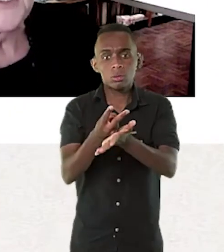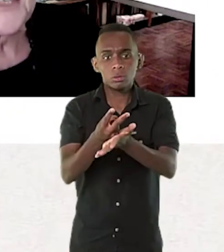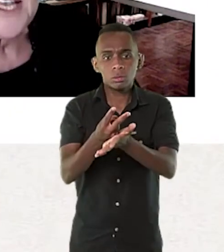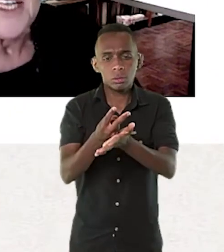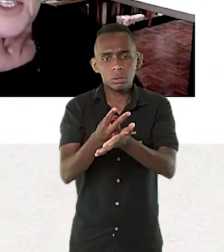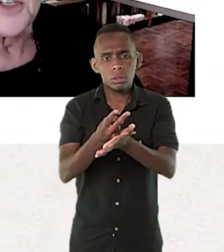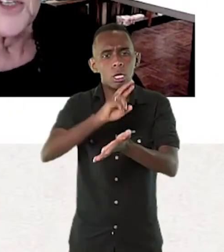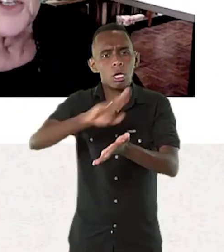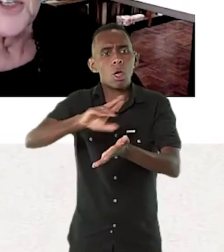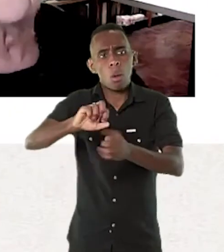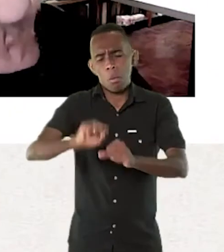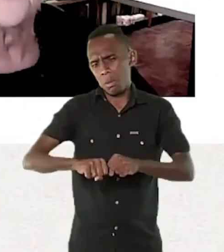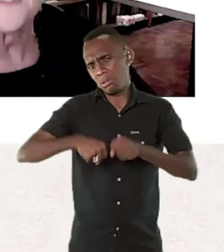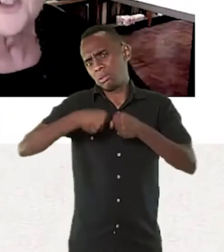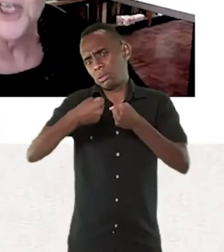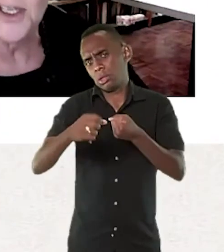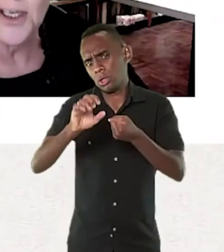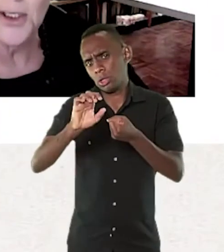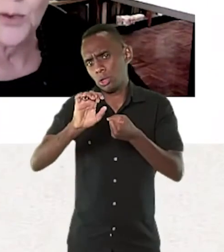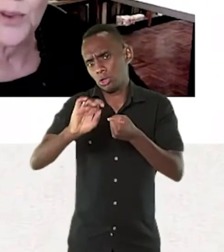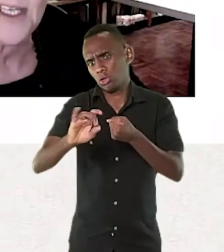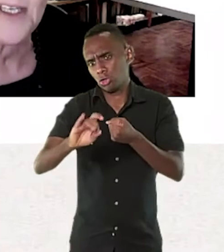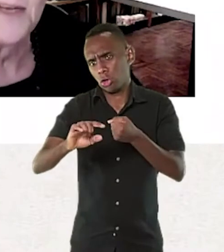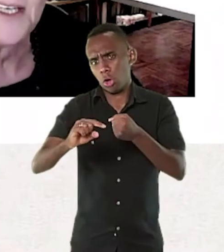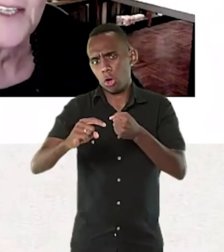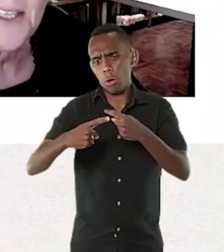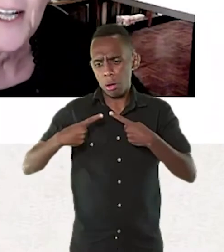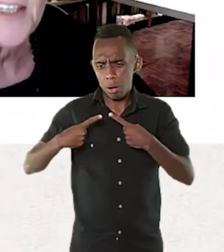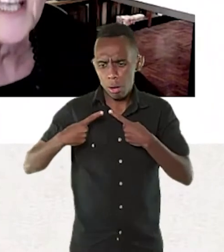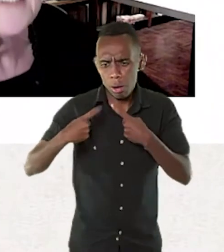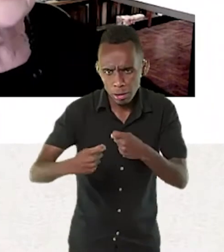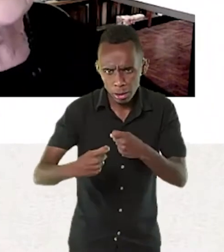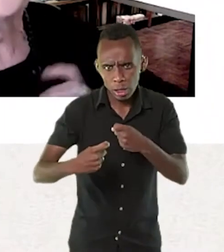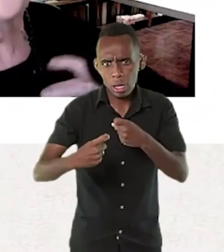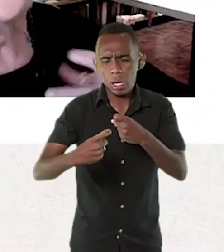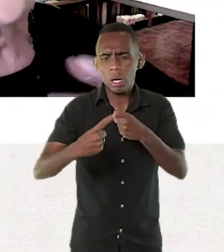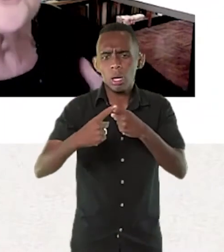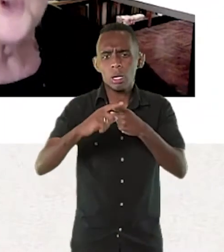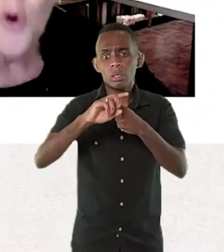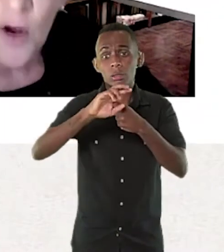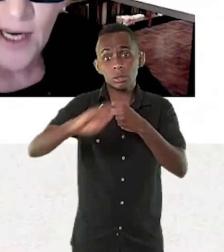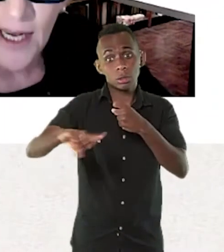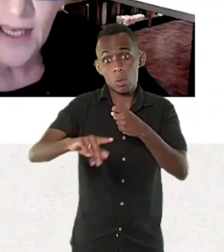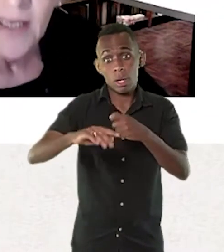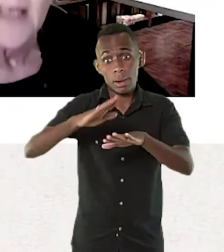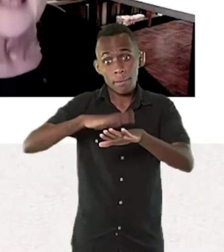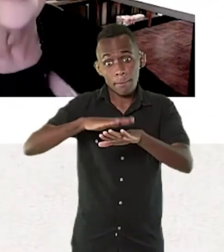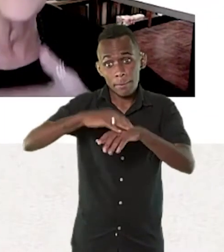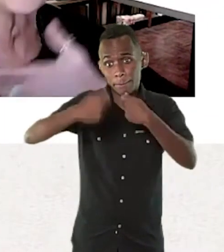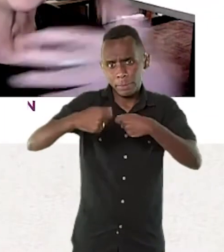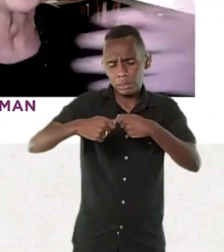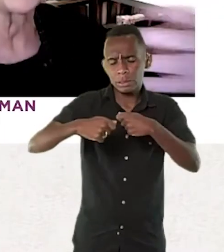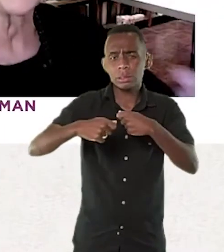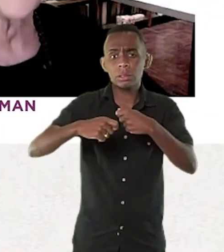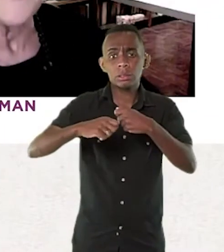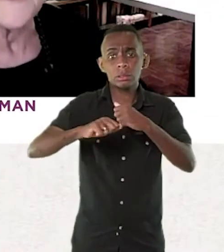é uma resistência de fazer frente a essas coisas, é uma resistência que tensiona